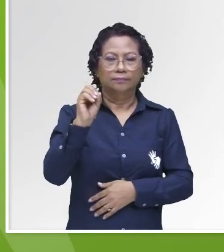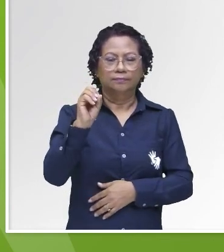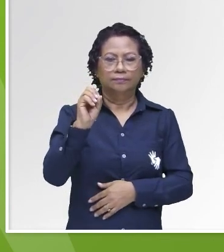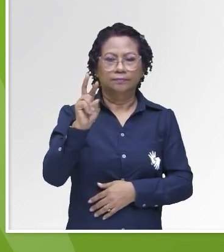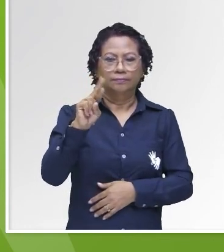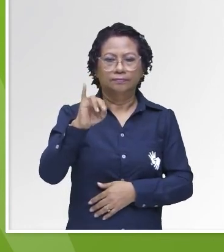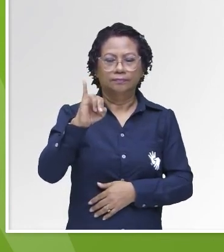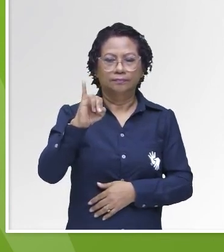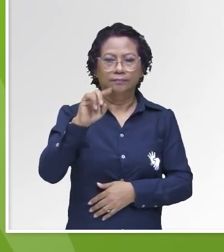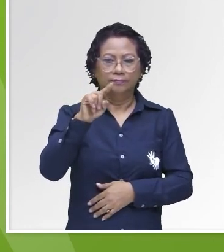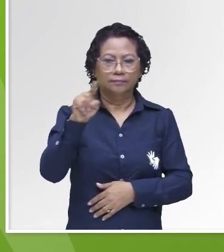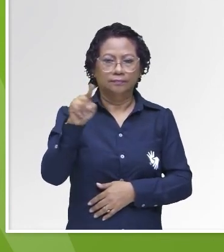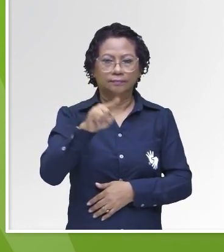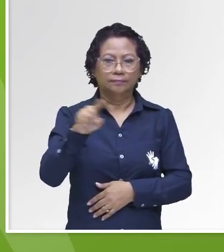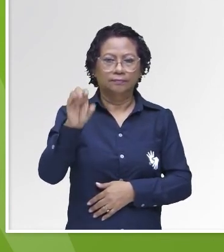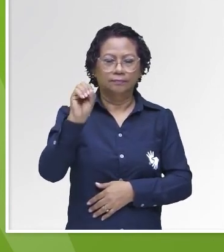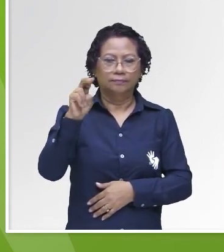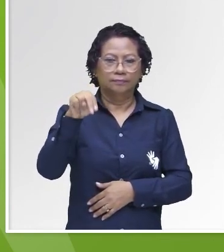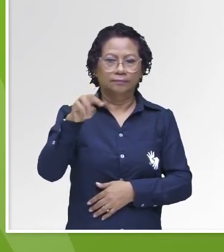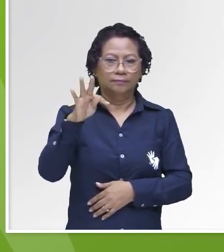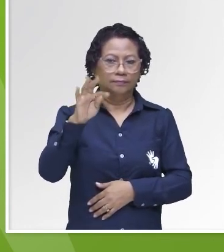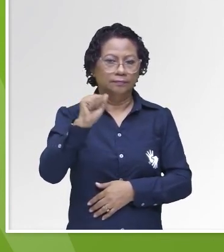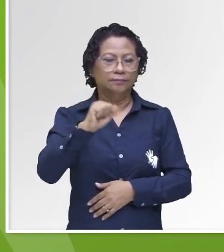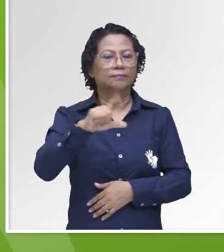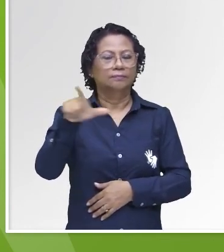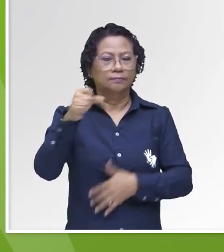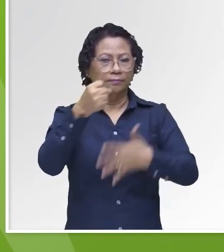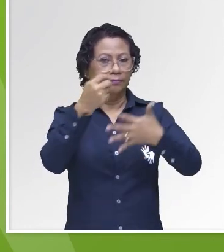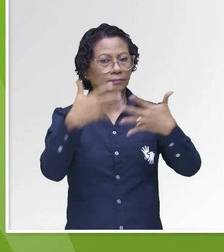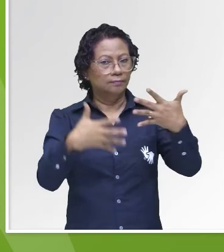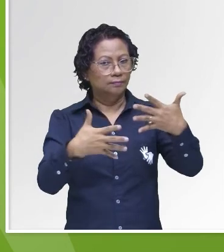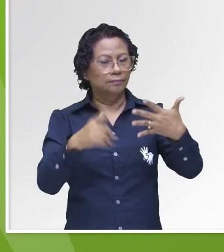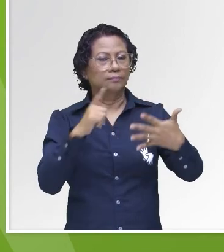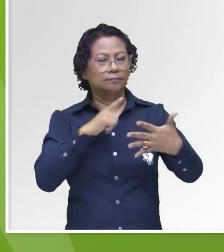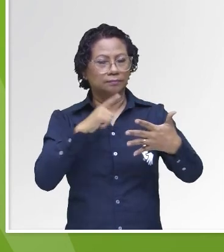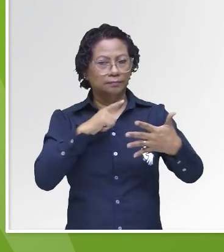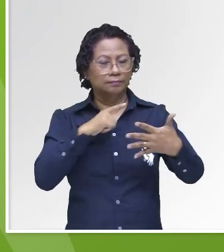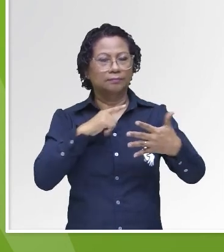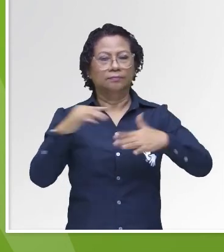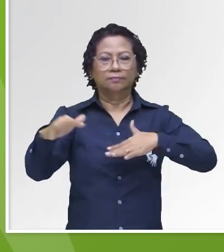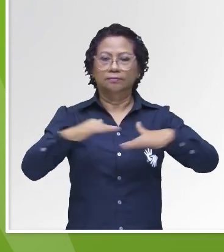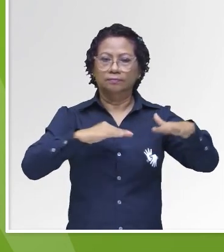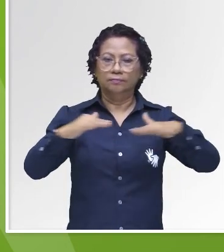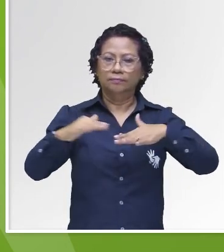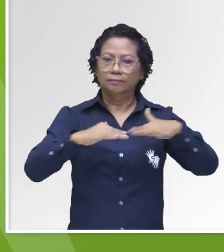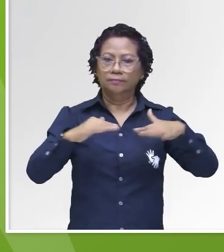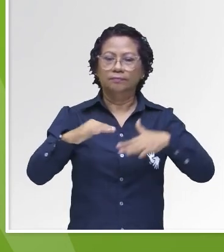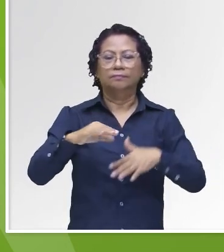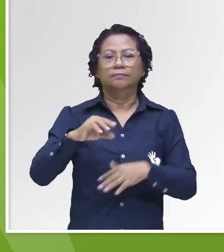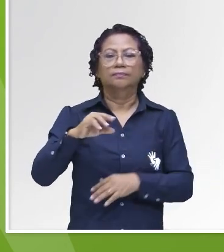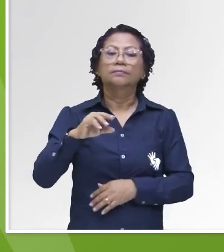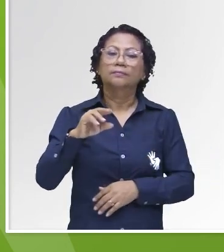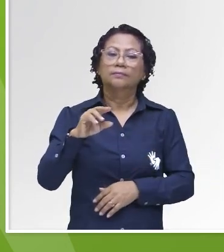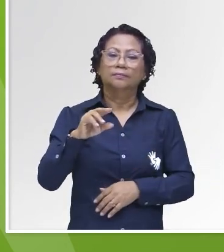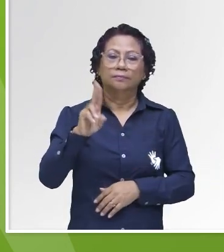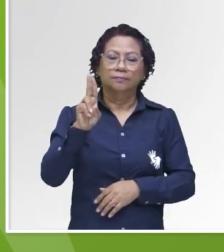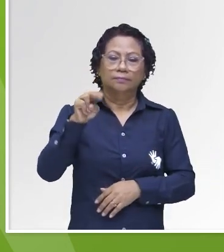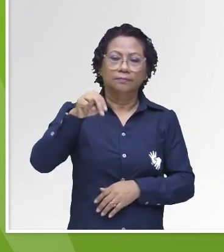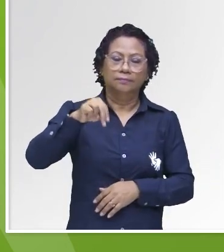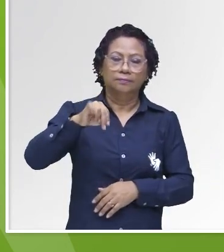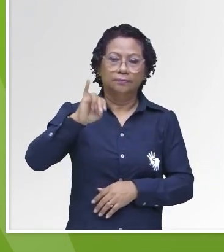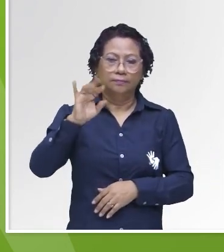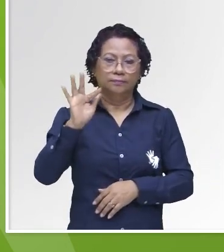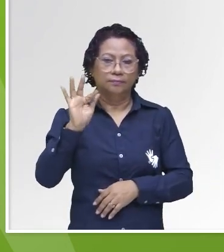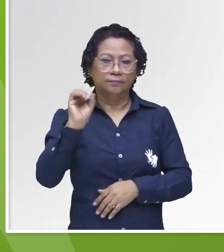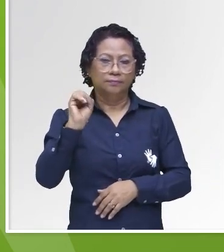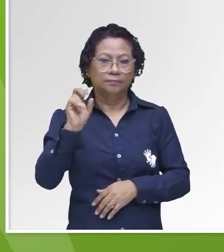Na horizontal, você já sabe, na horizontal eu tenho um movimento uniforme. Bom, só que veja